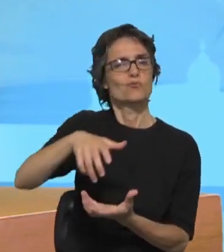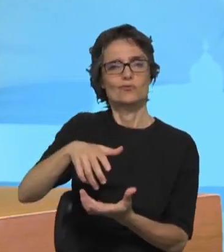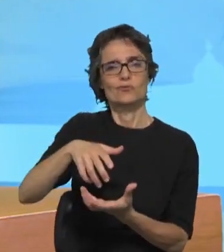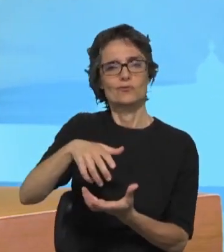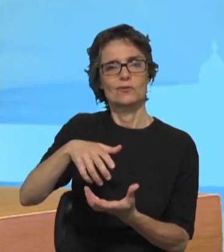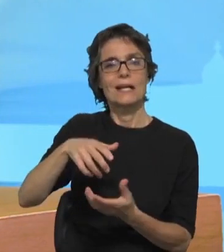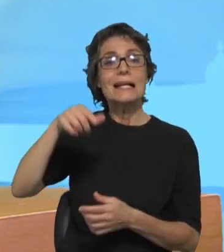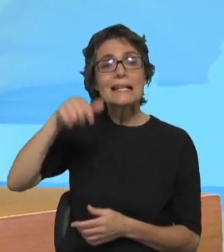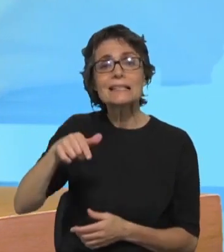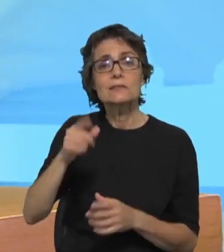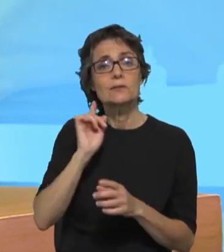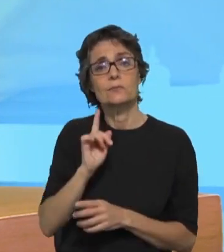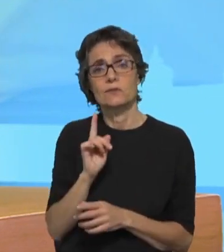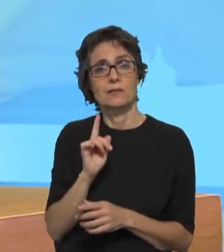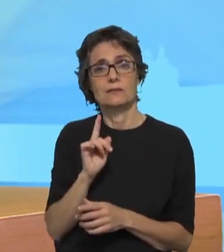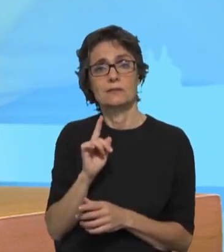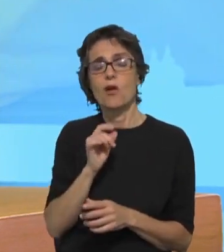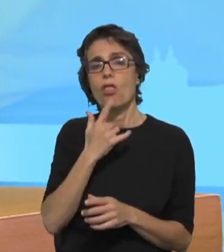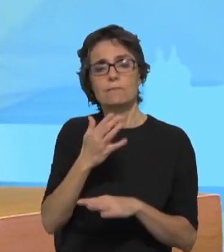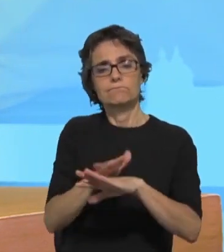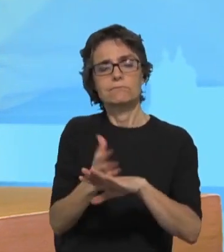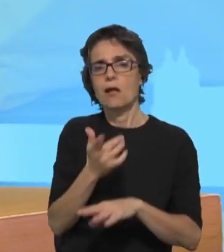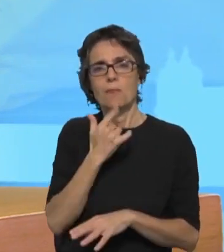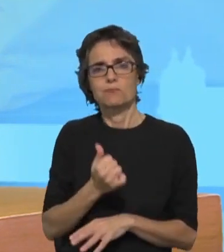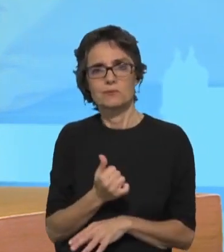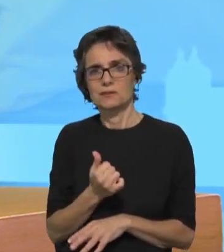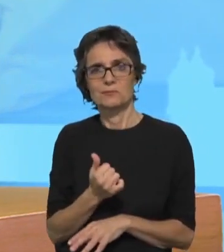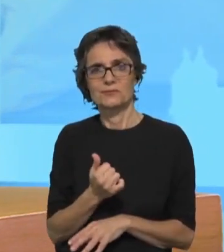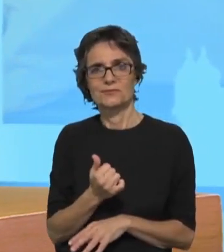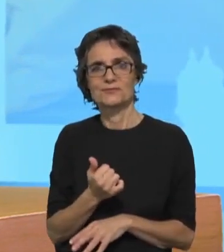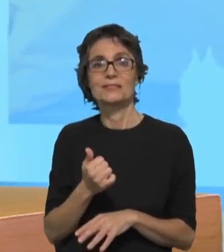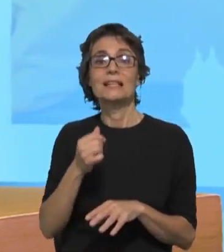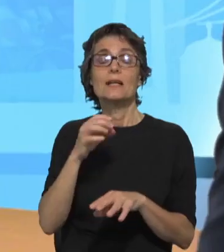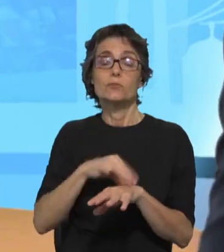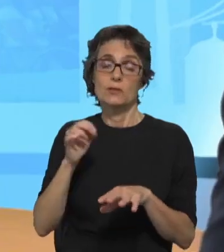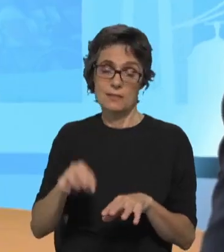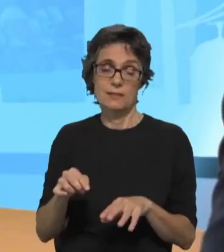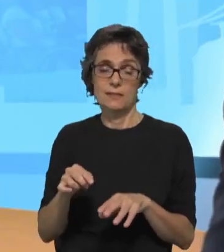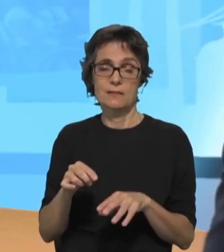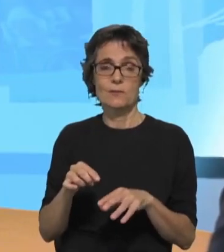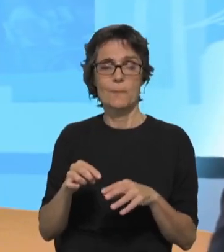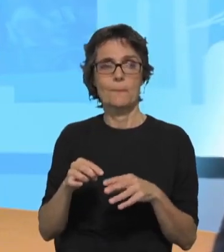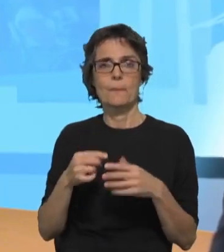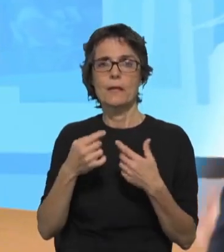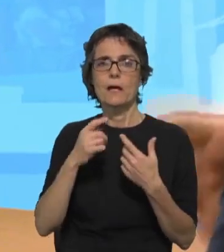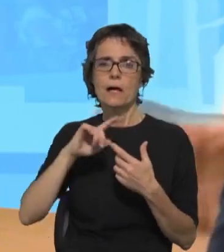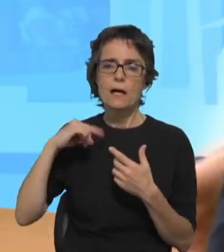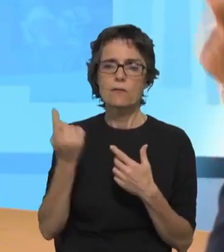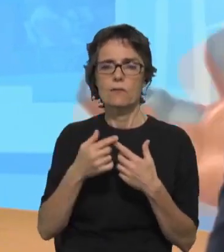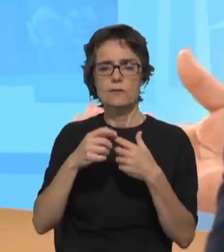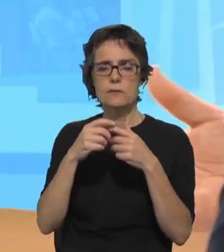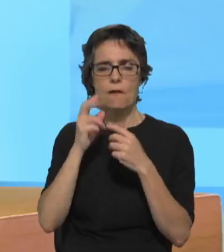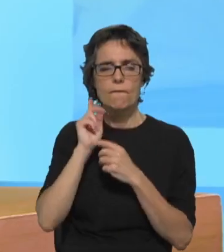hora. E isso, de alguma forma, contamina a própria pregação cristã, nesse sentido de